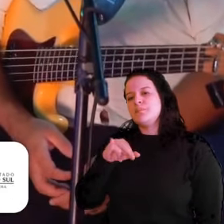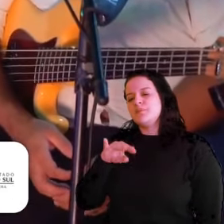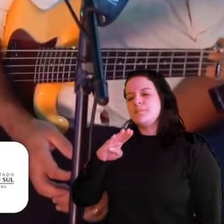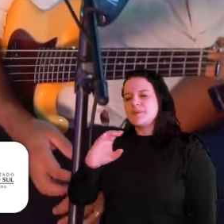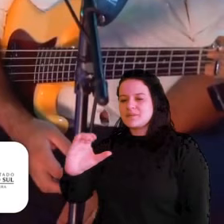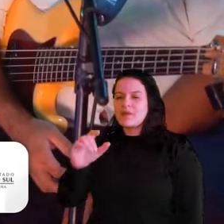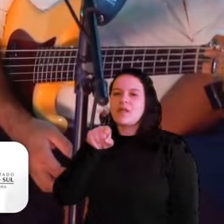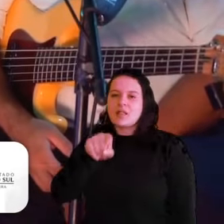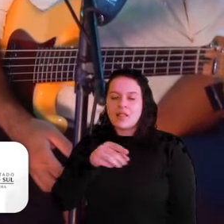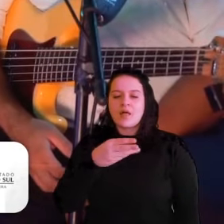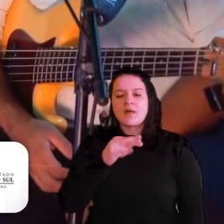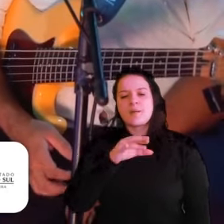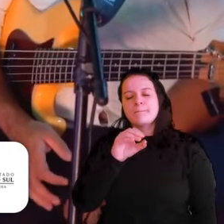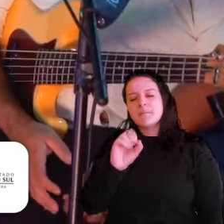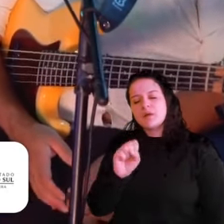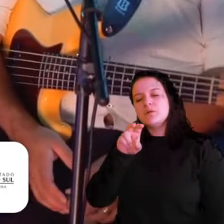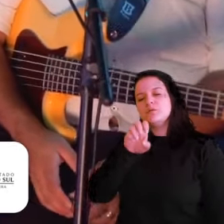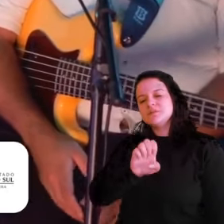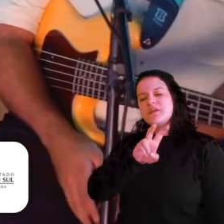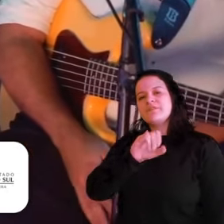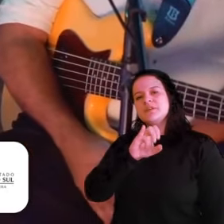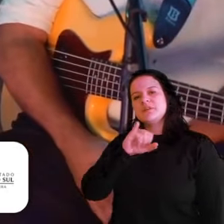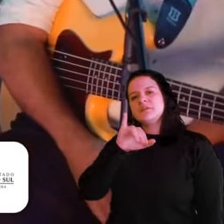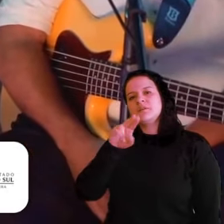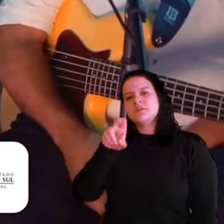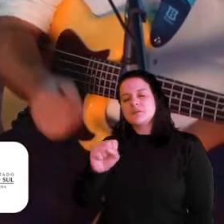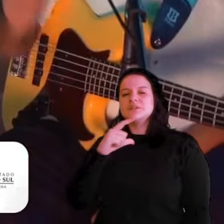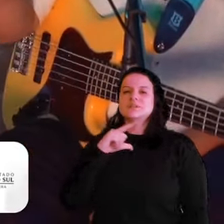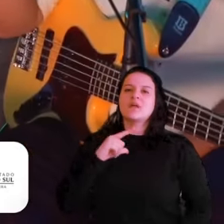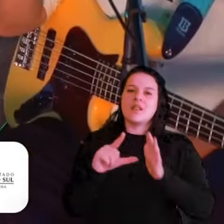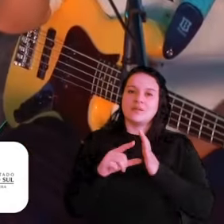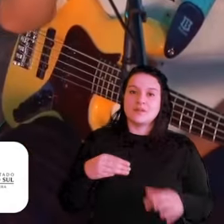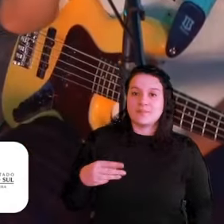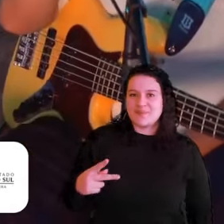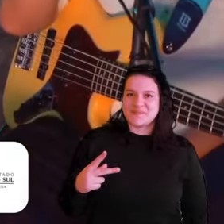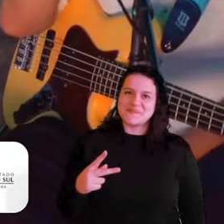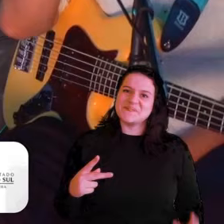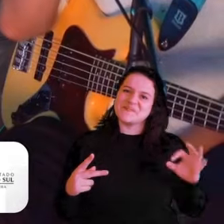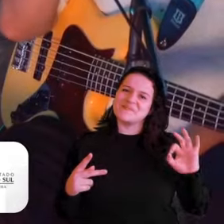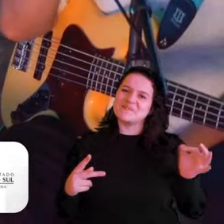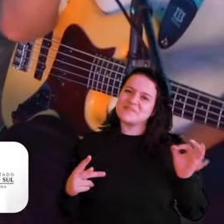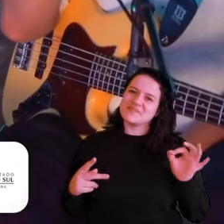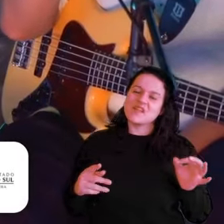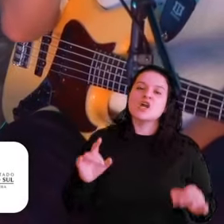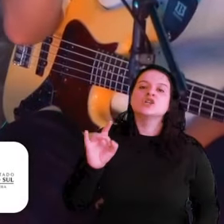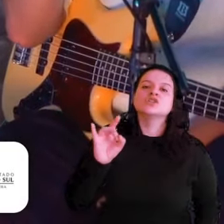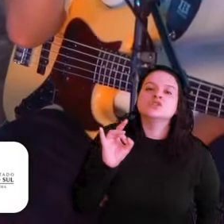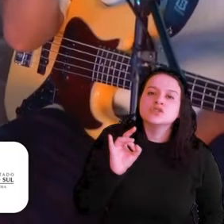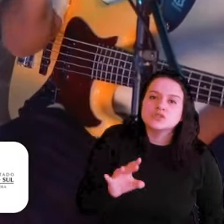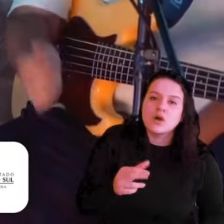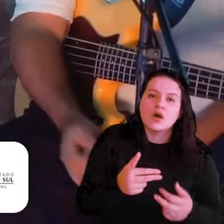pro Marcos Vinícius. A sua loja. Ah, MP. Ah, é